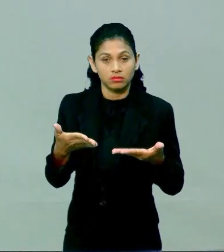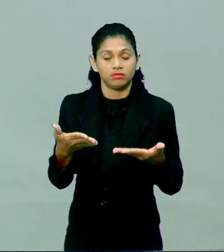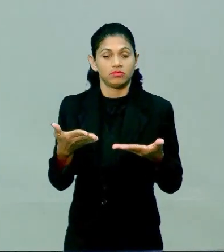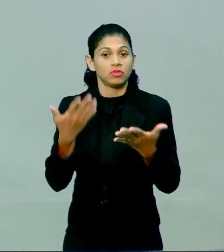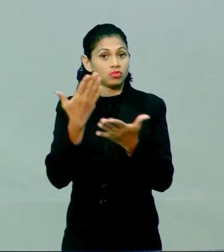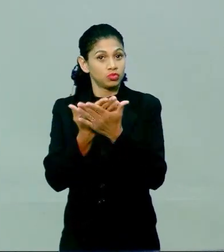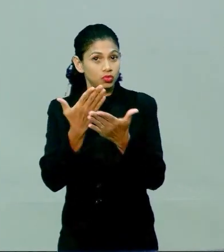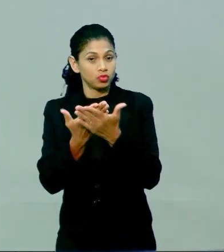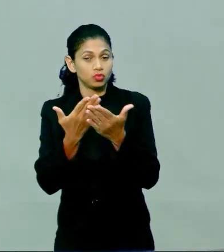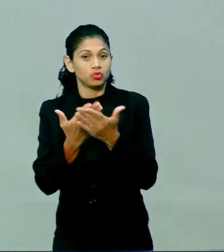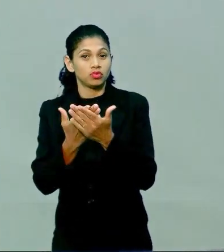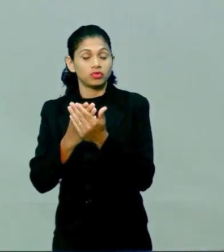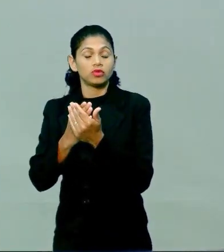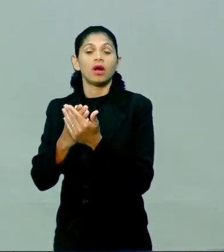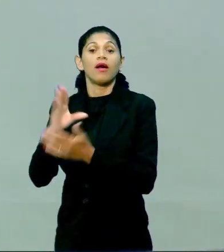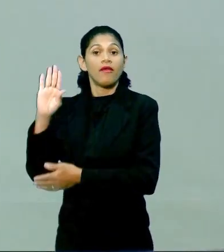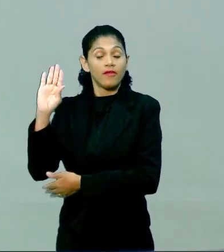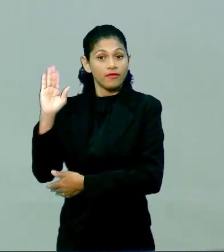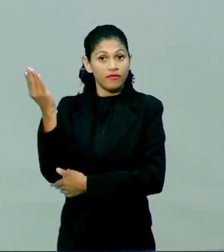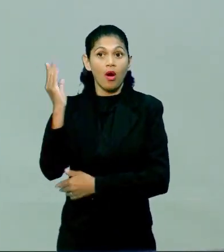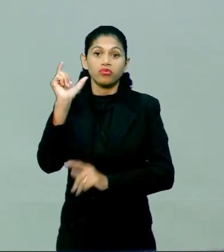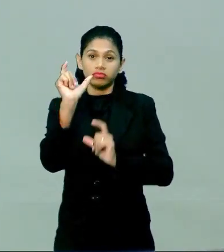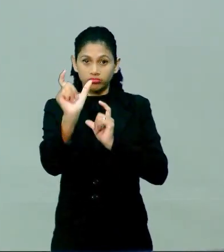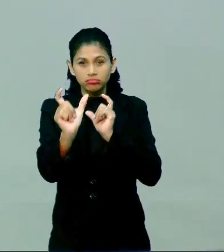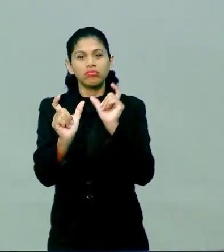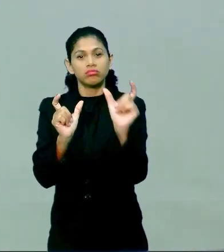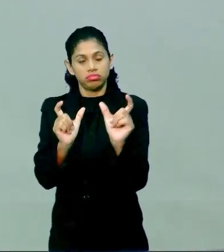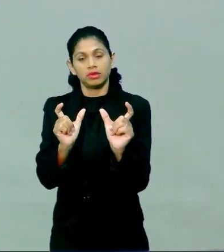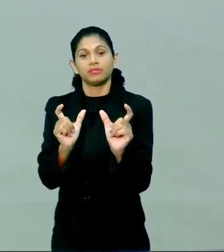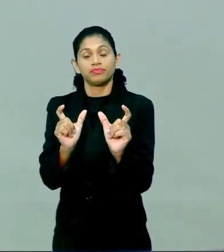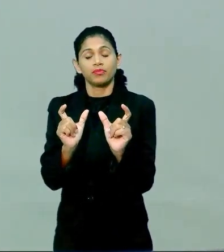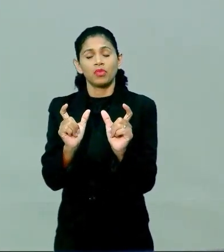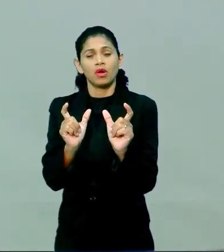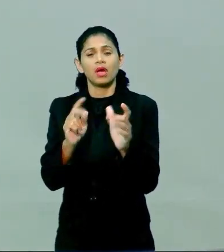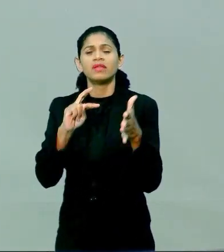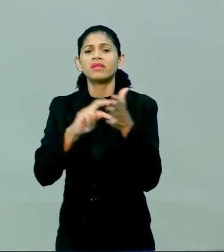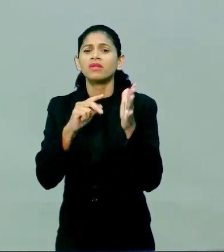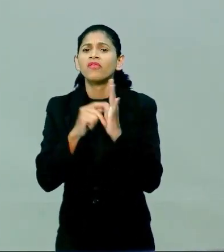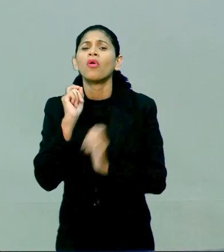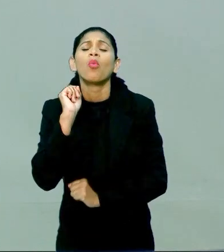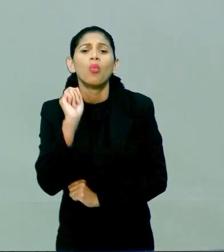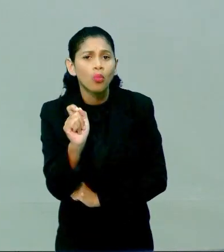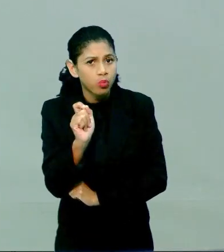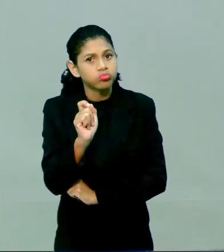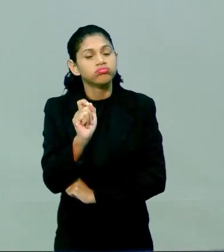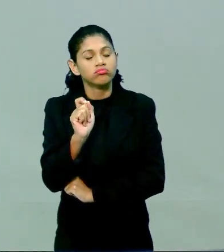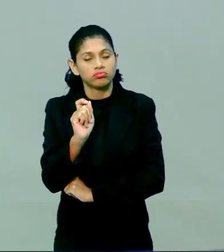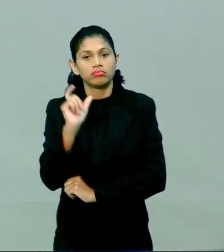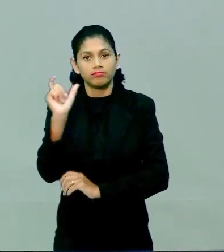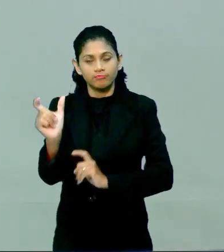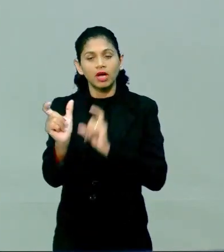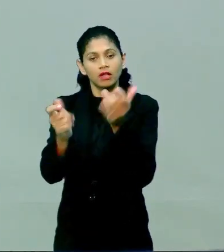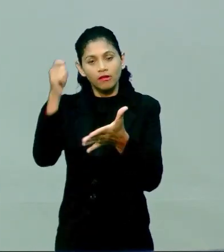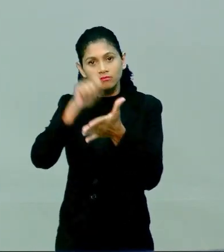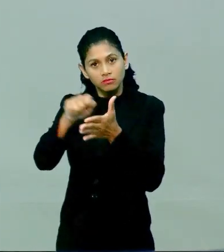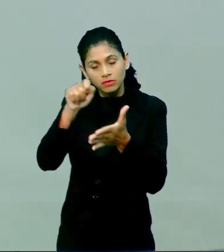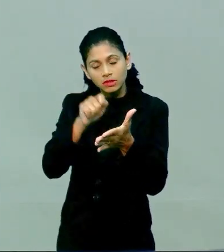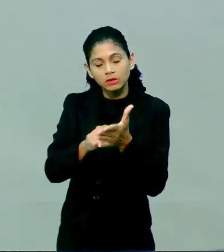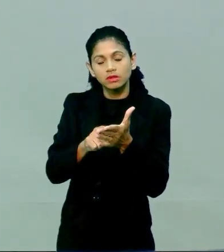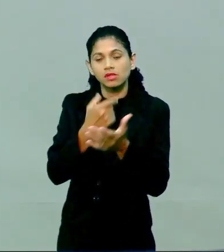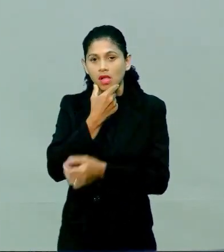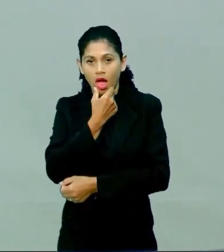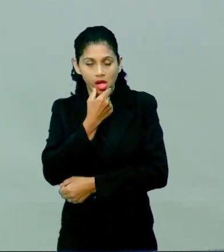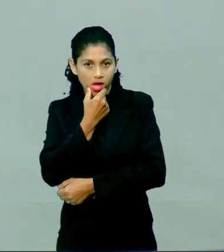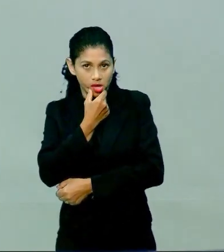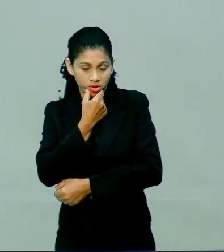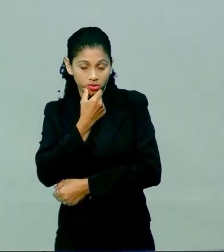falsos cognatos. O que são esses falsos cognatos? São palavras que são escritas na língua inglesa, que